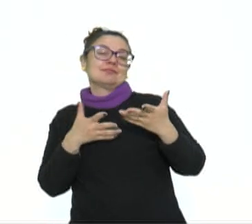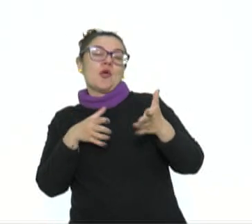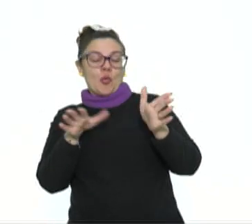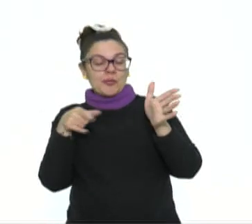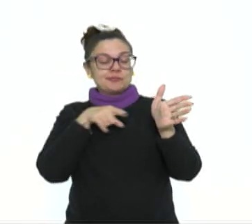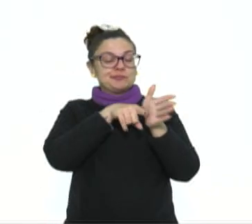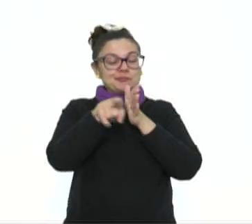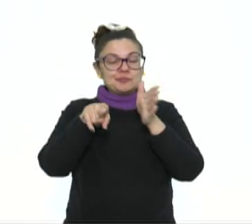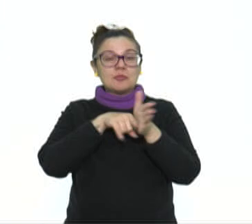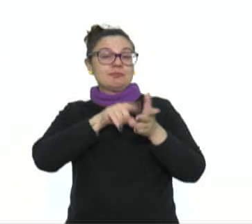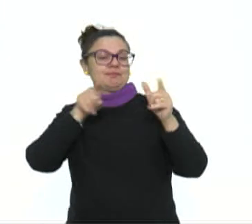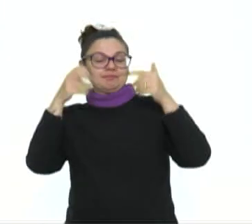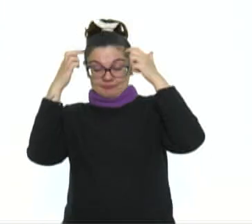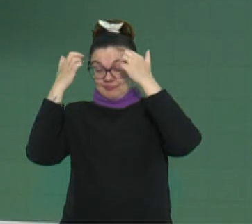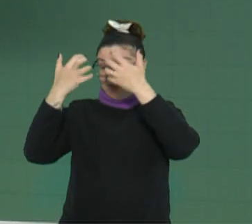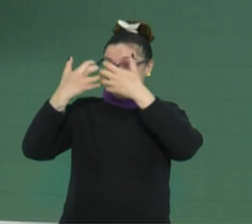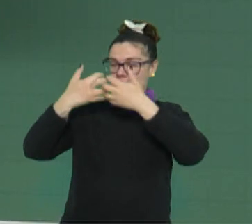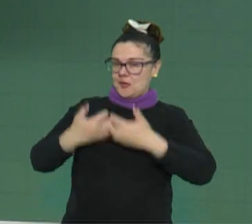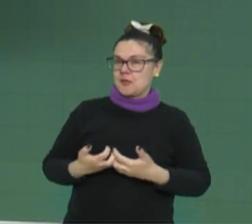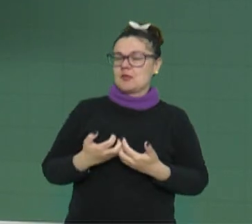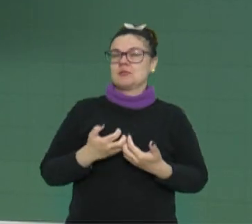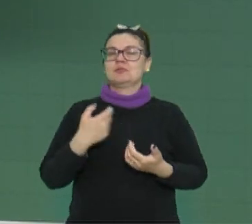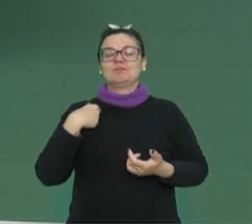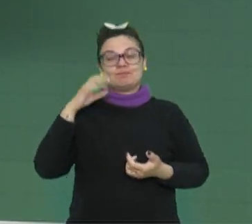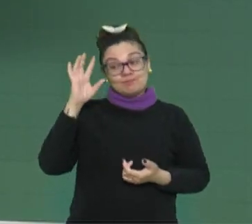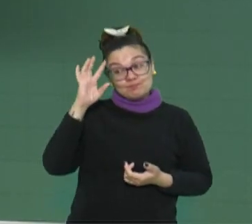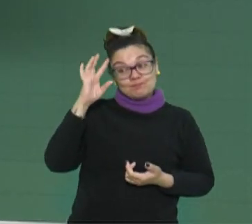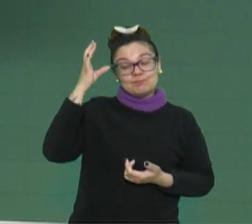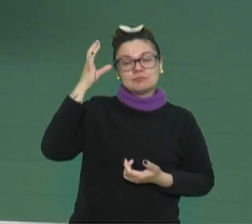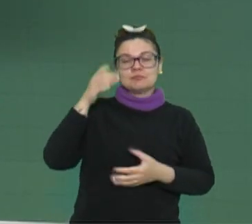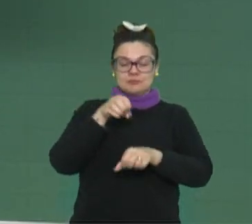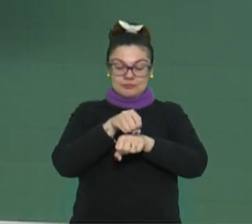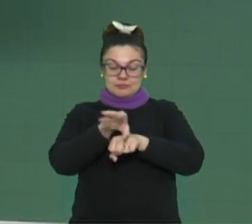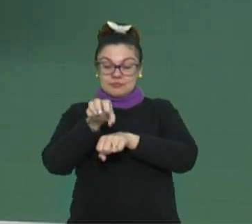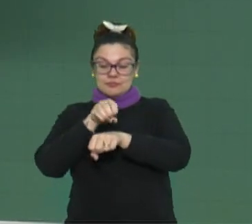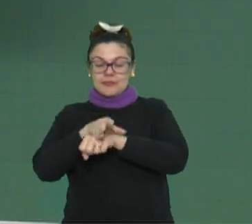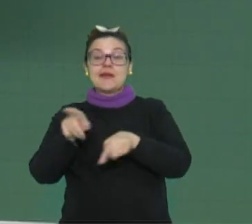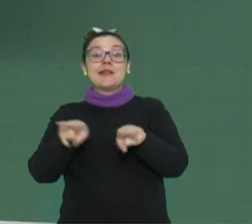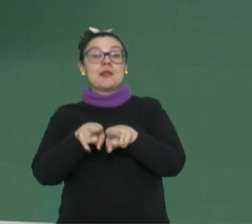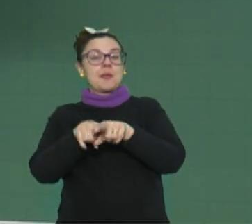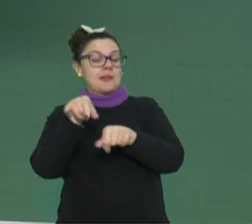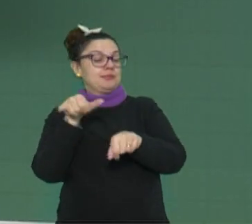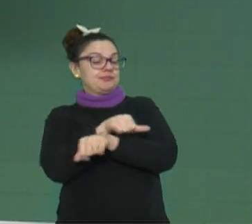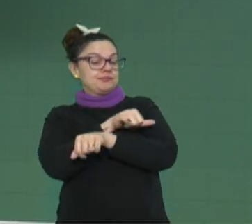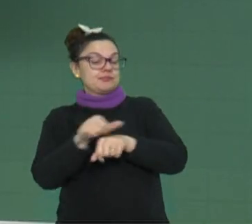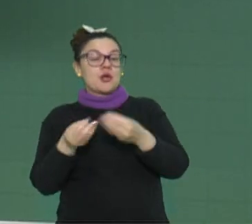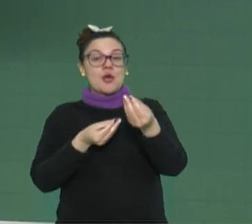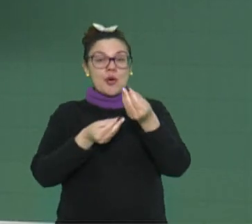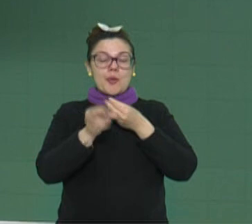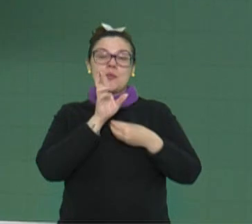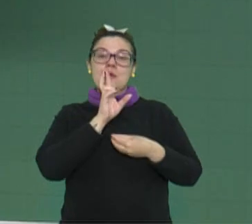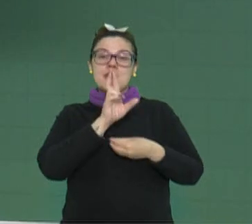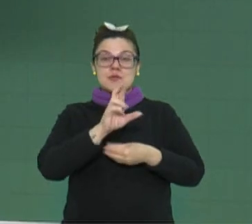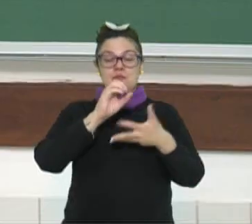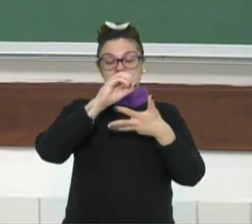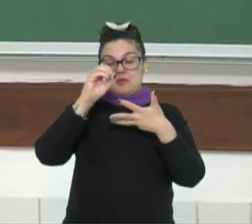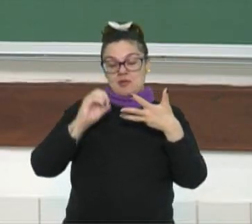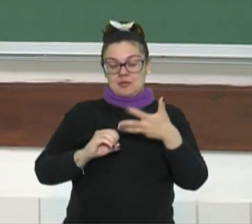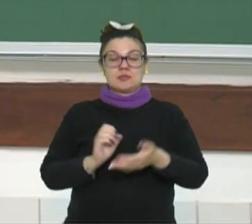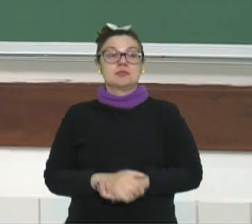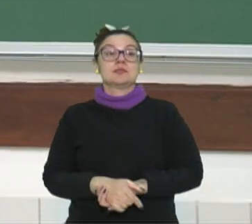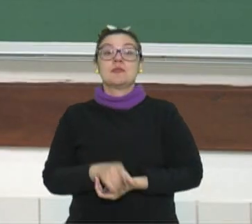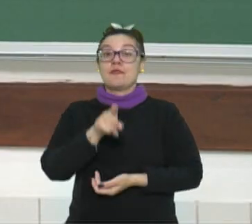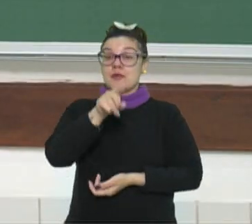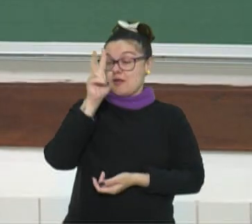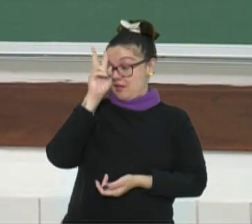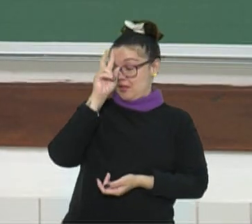vocês pensarem, alguns insights, algumas dicas e também demonstrar estratégias de resolução do Enem. Lembrando que na